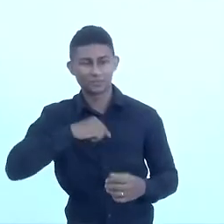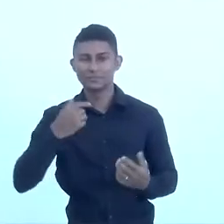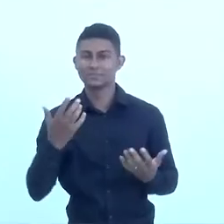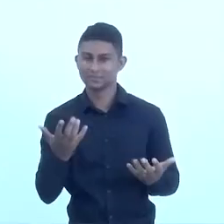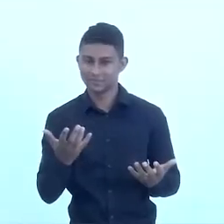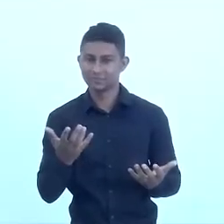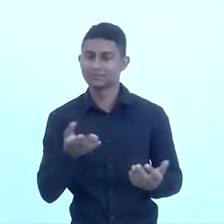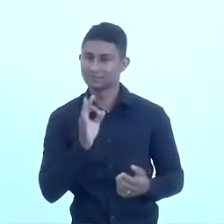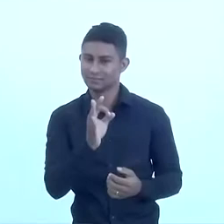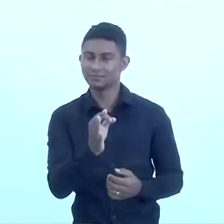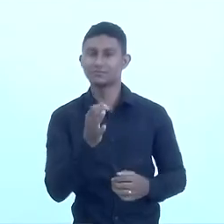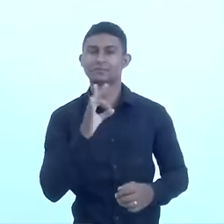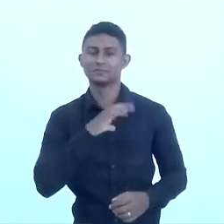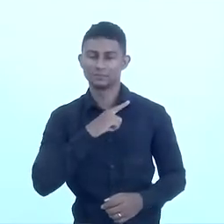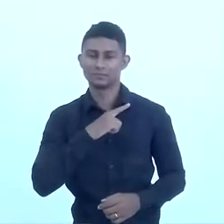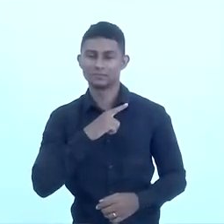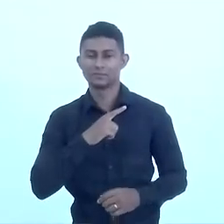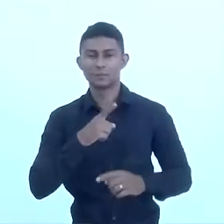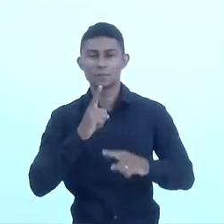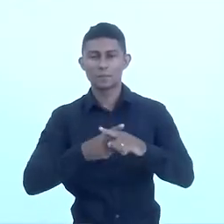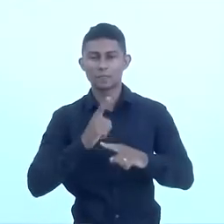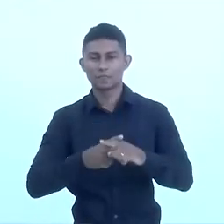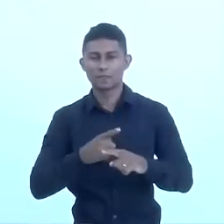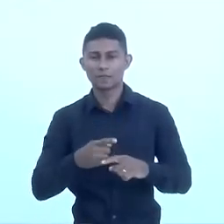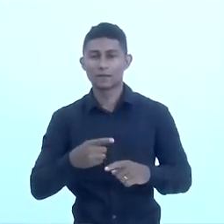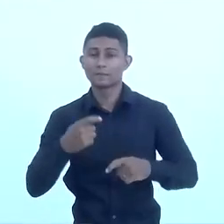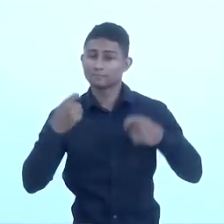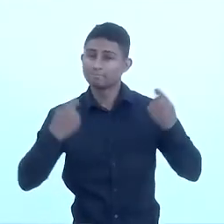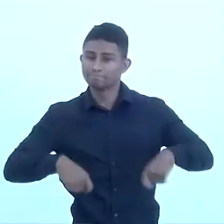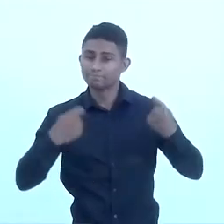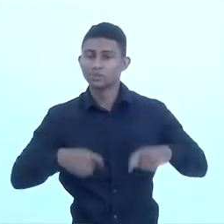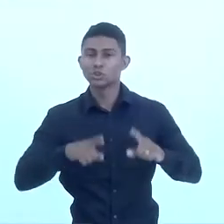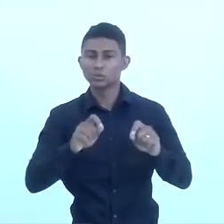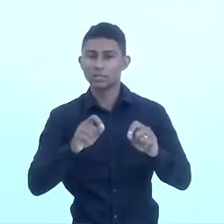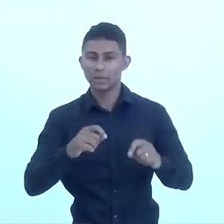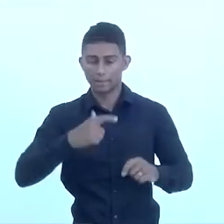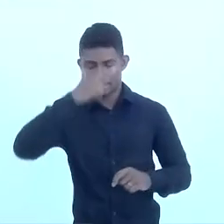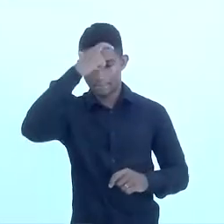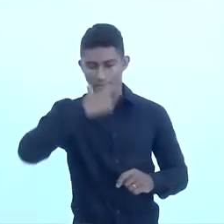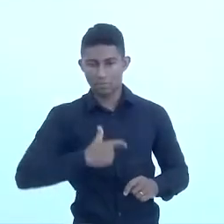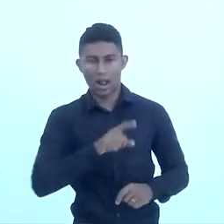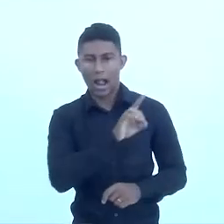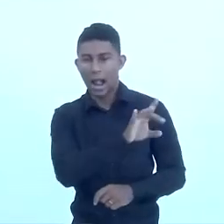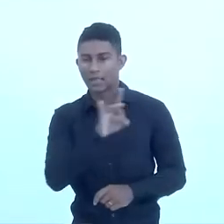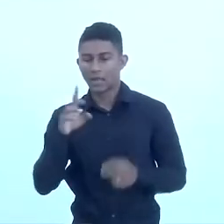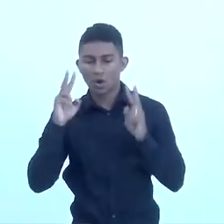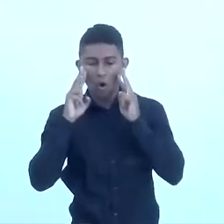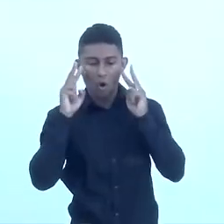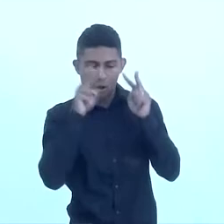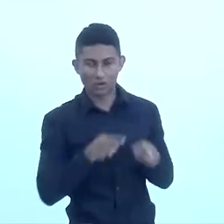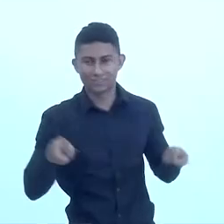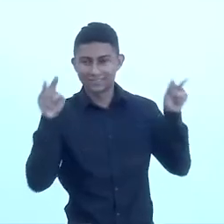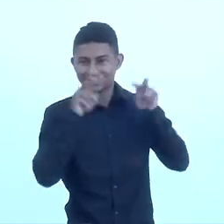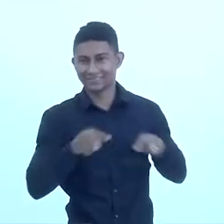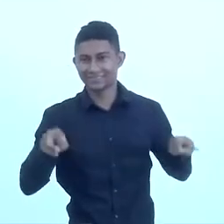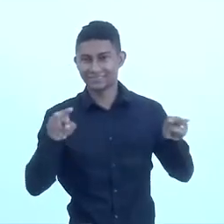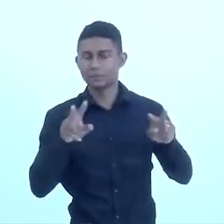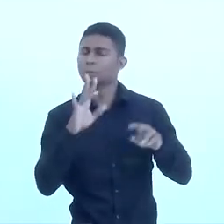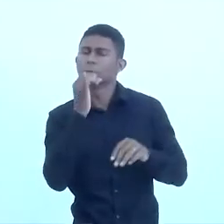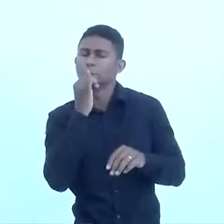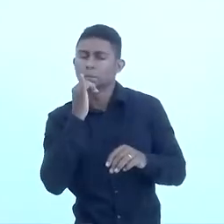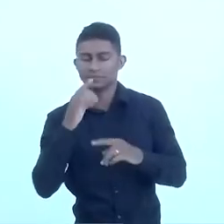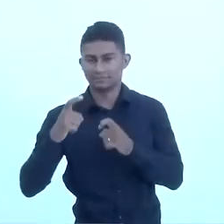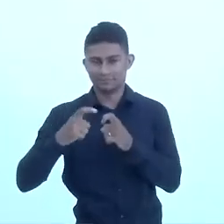profissão, ela nos deforma, porque ela depende muito do olhar do outro, né?